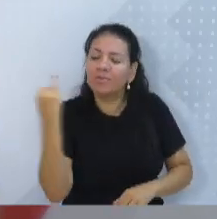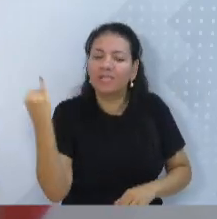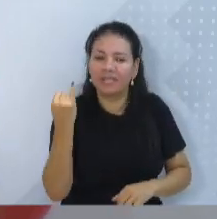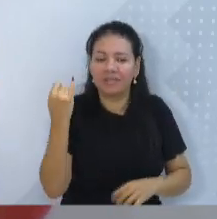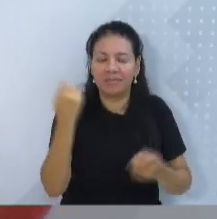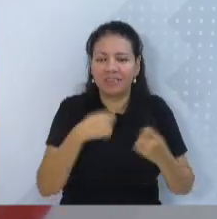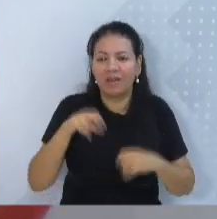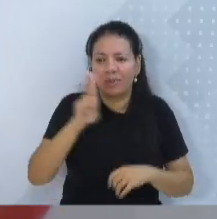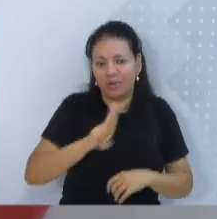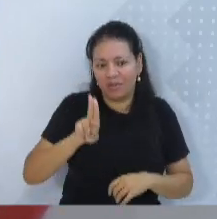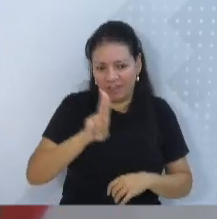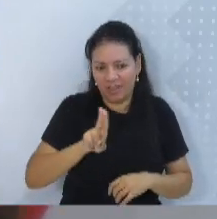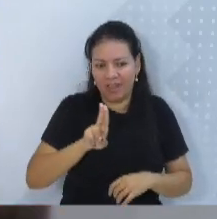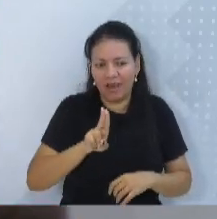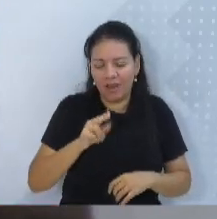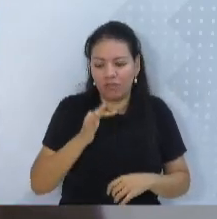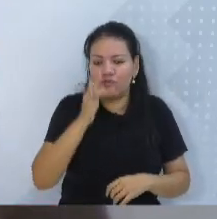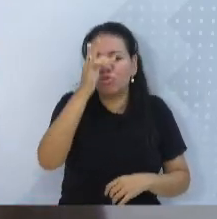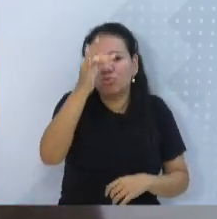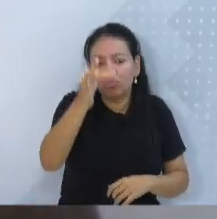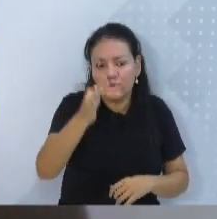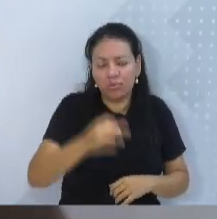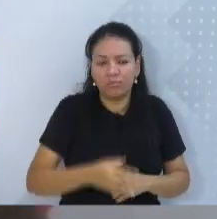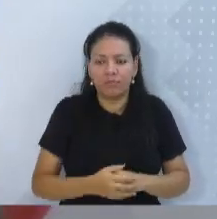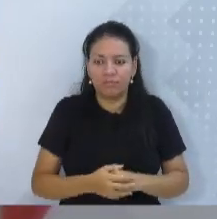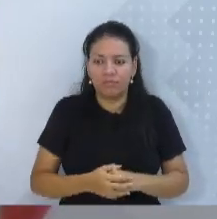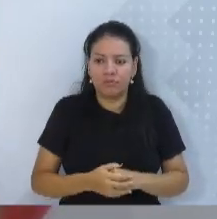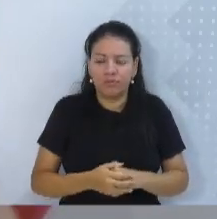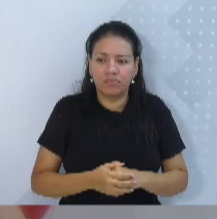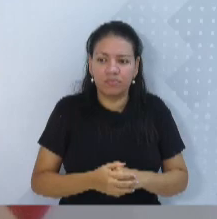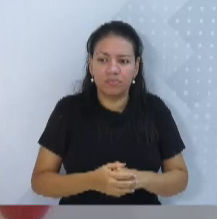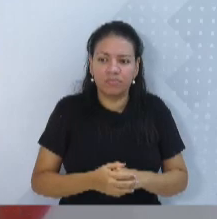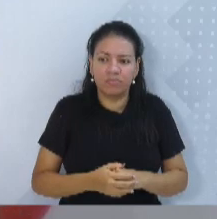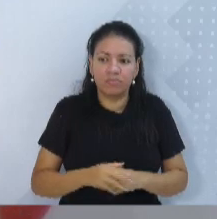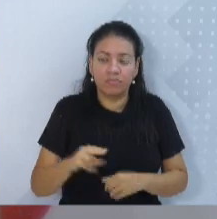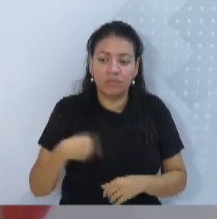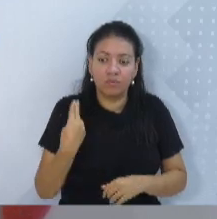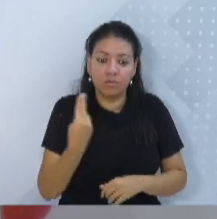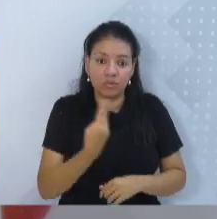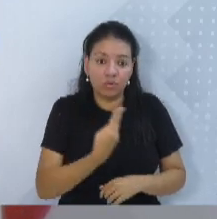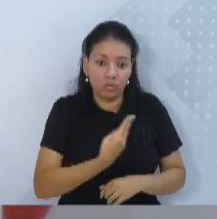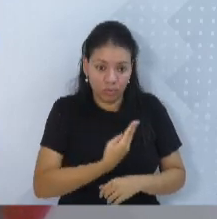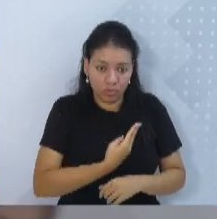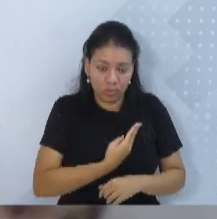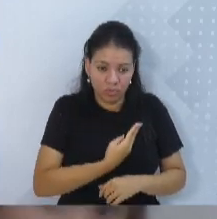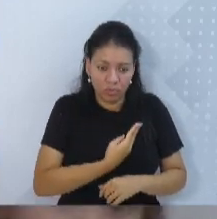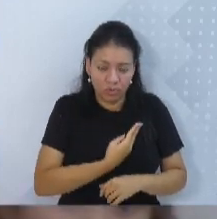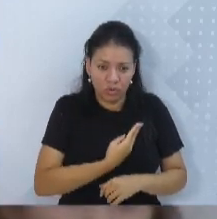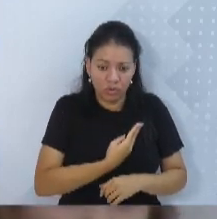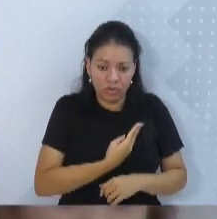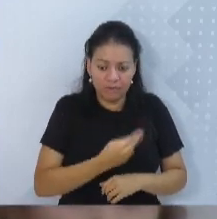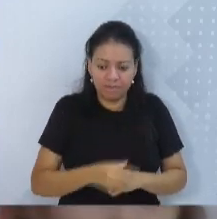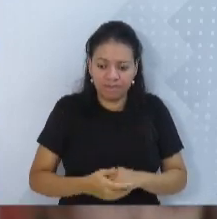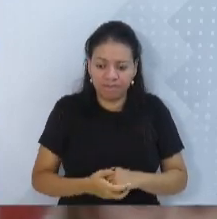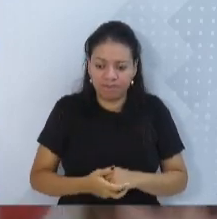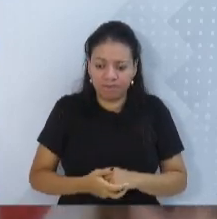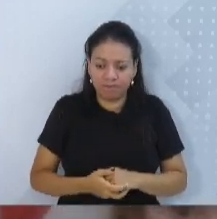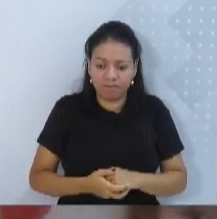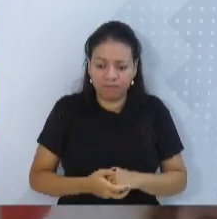não precisar utilizar mais para frente é que nós não não